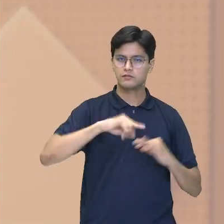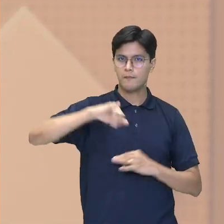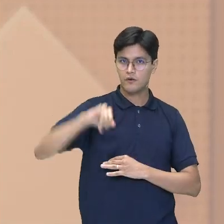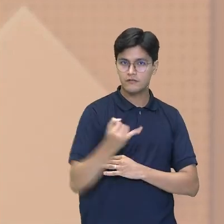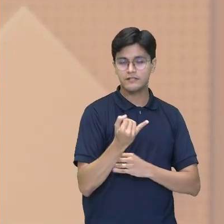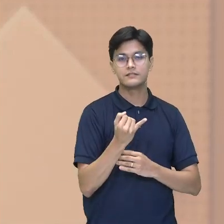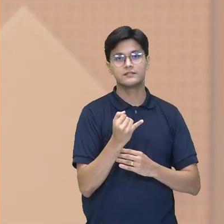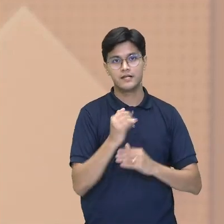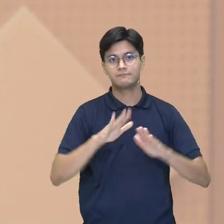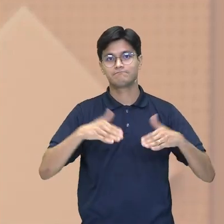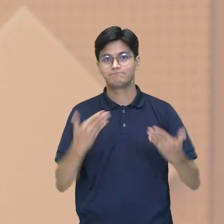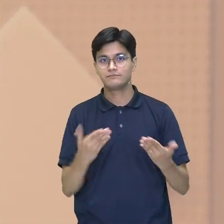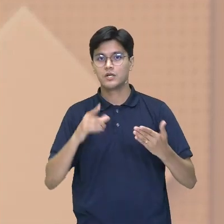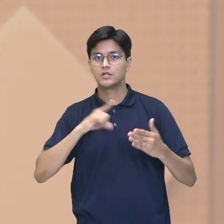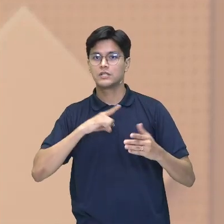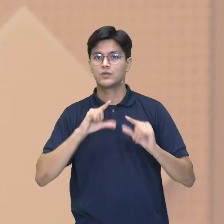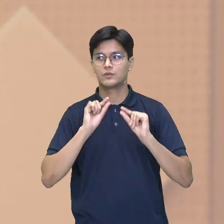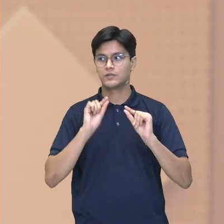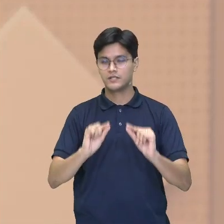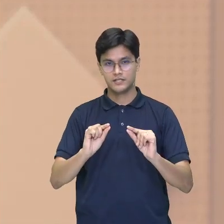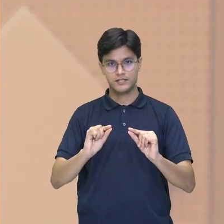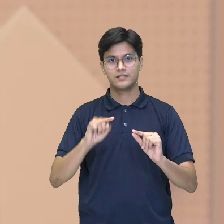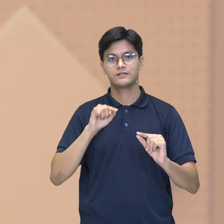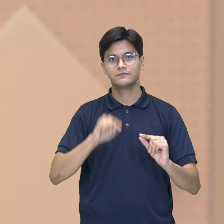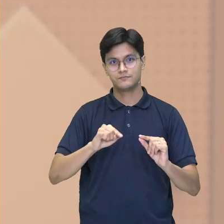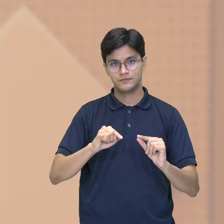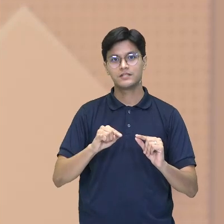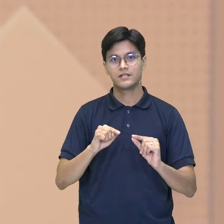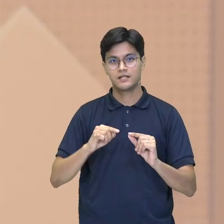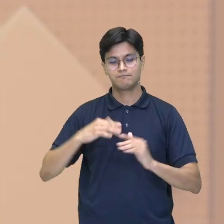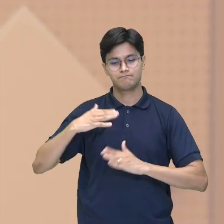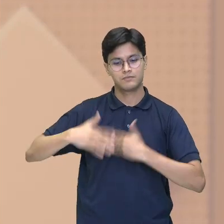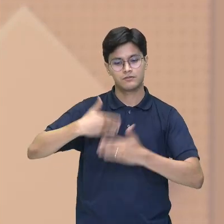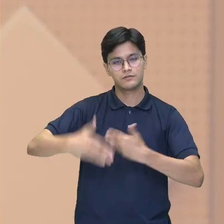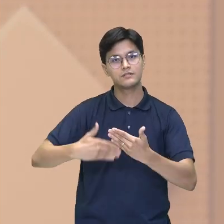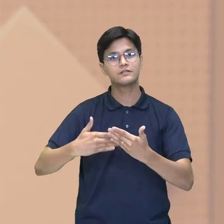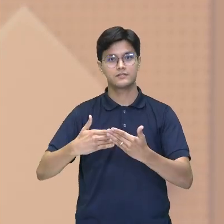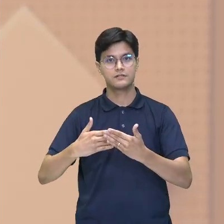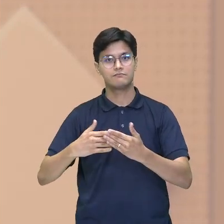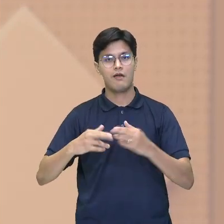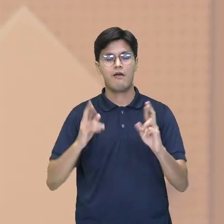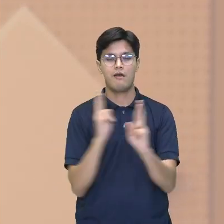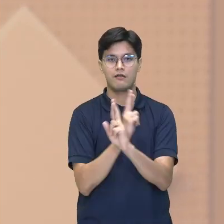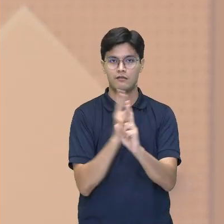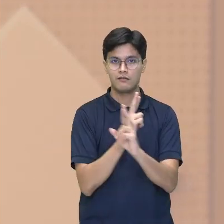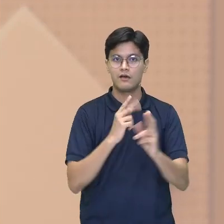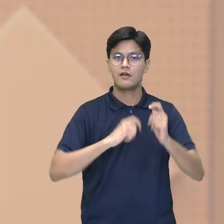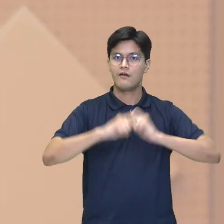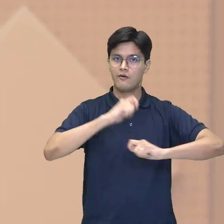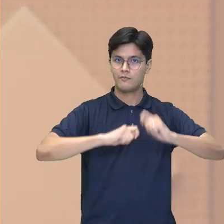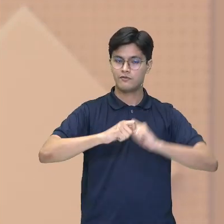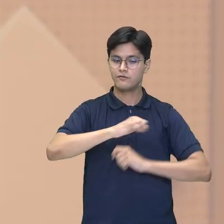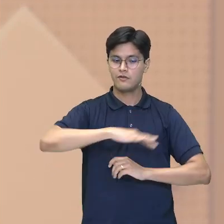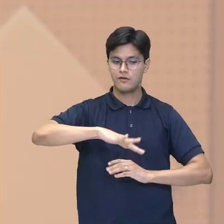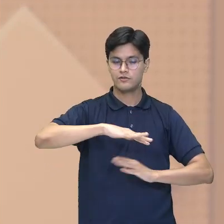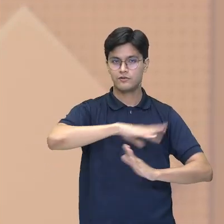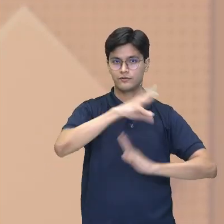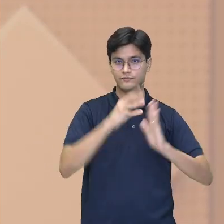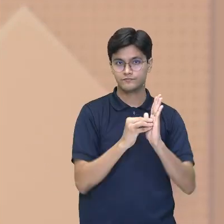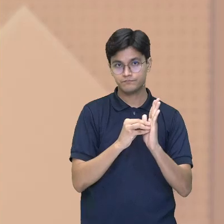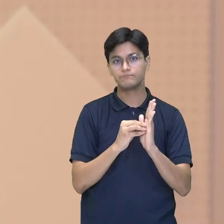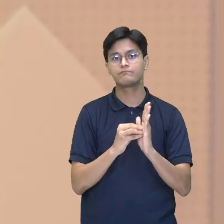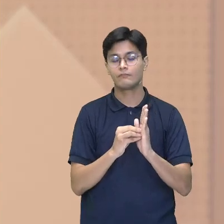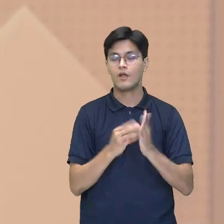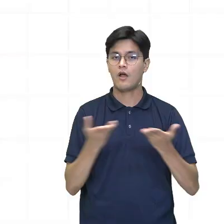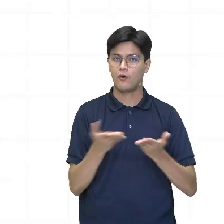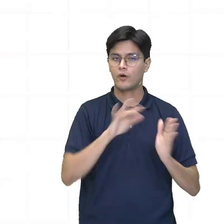uma dinamicidade na economia da região amazônica, certo? Saindo um pouco dos povos ribeirinhos, vamos conhecer